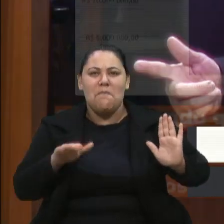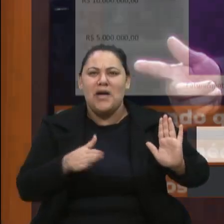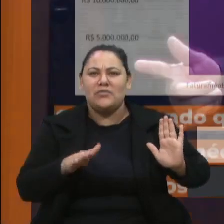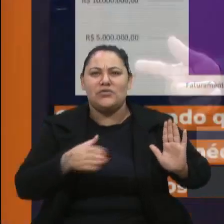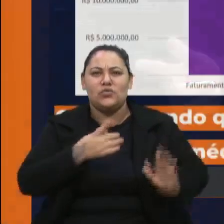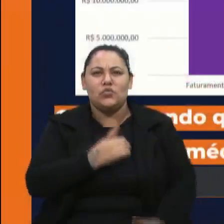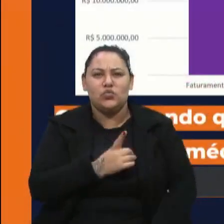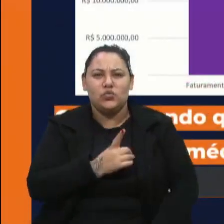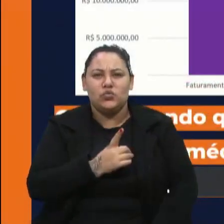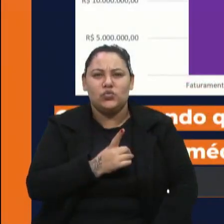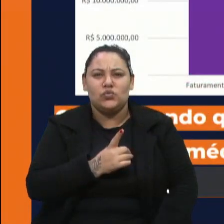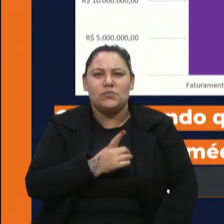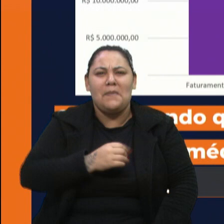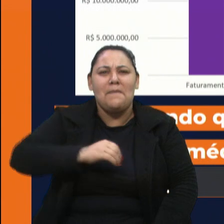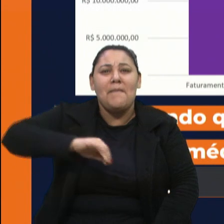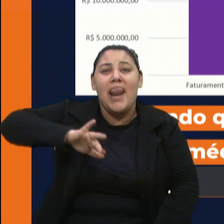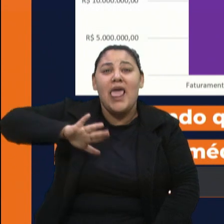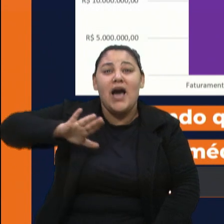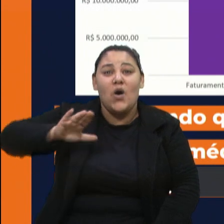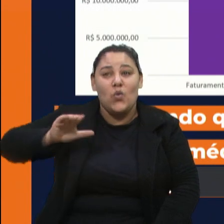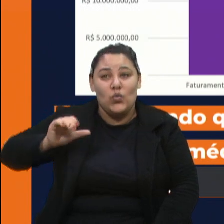milhão...